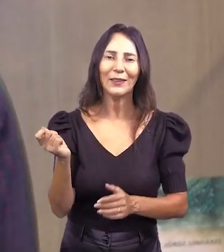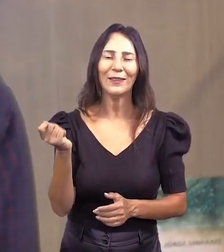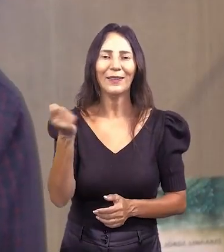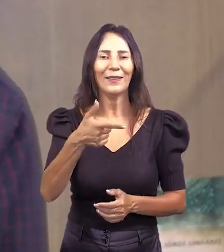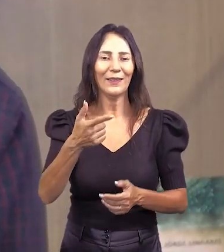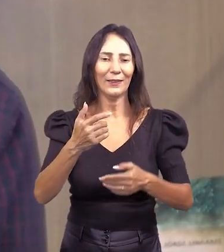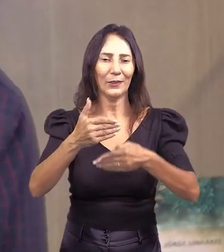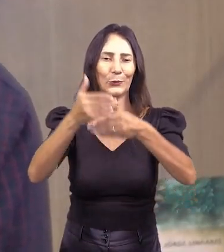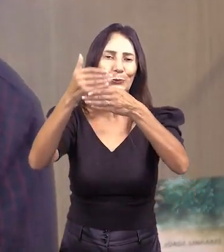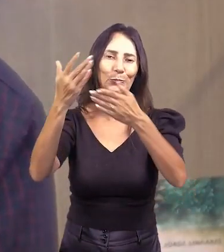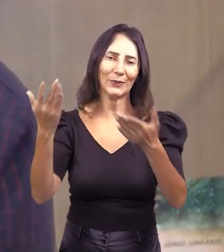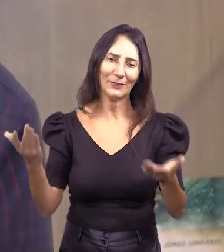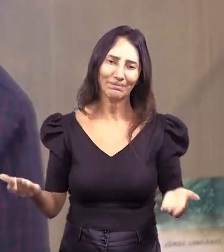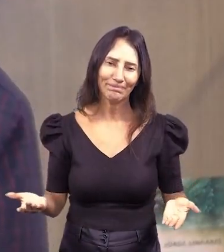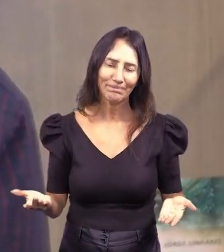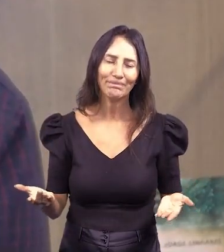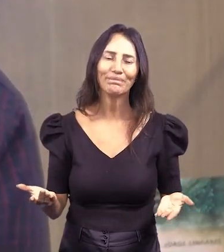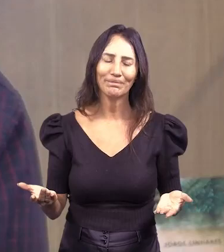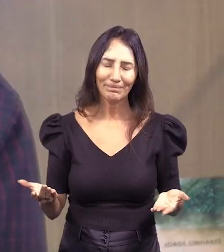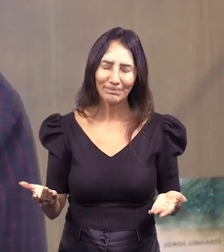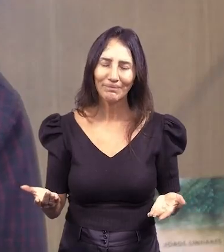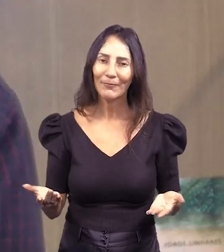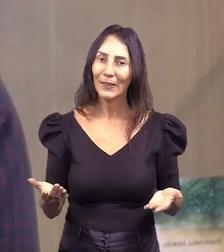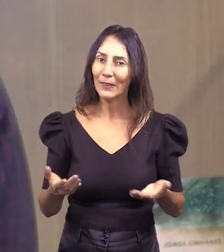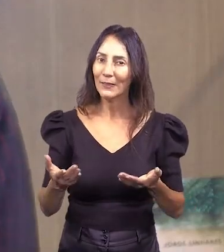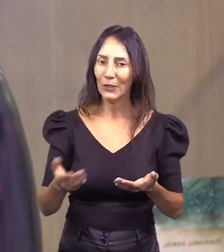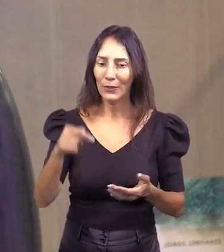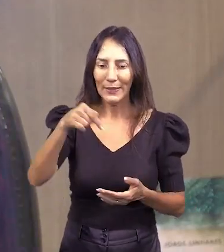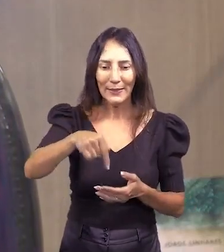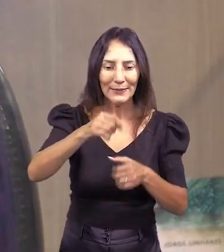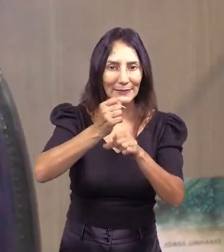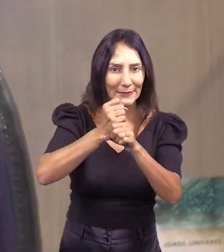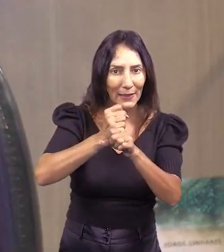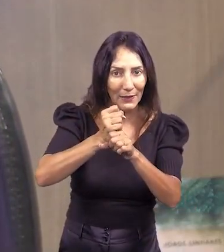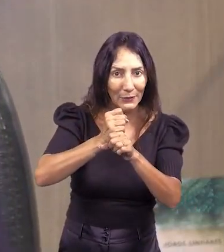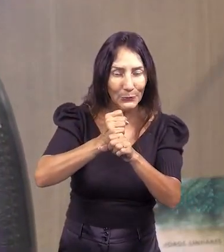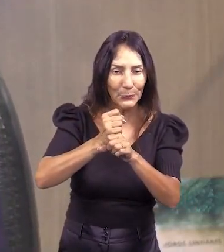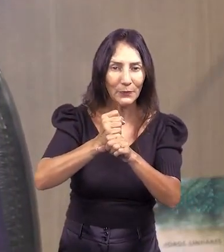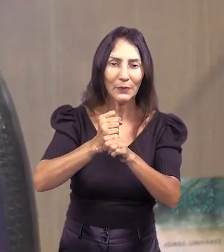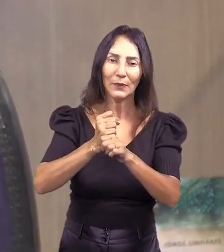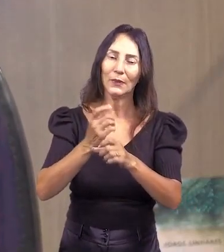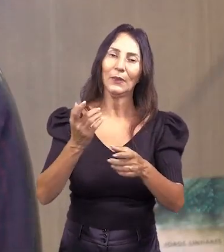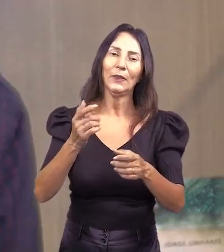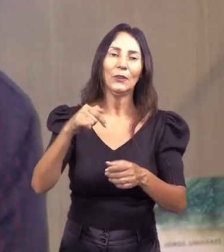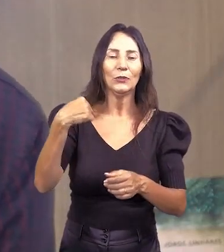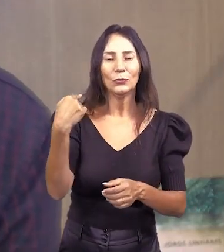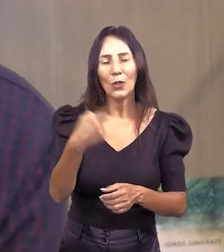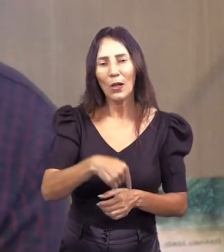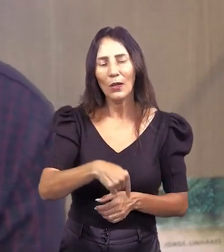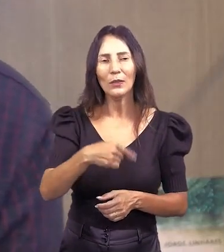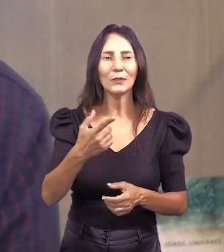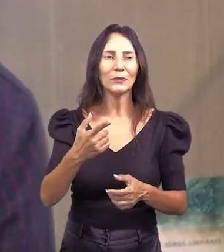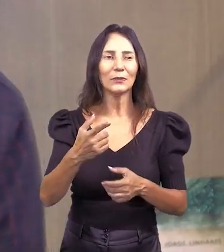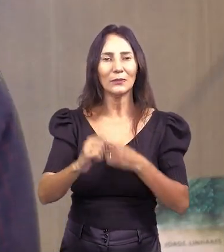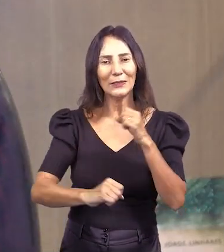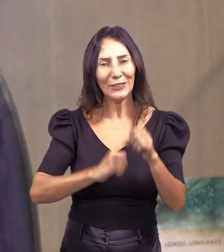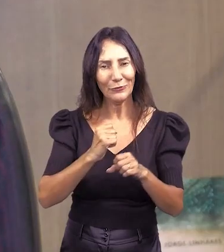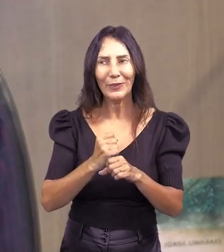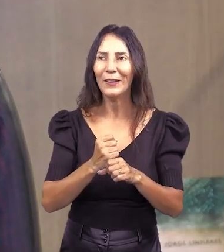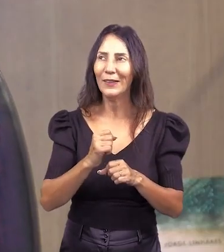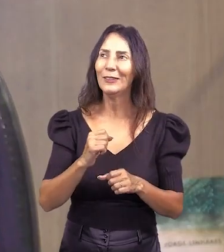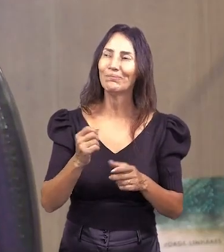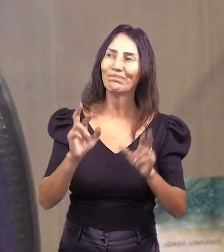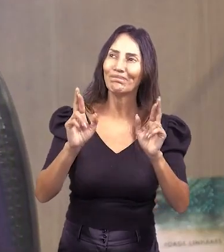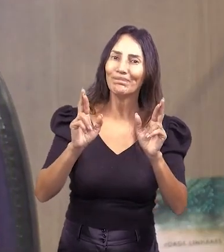fácil. Então nós estamos aí caminhando para um novo ano, um novo propósito, uma nova maneira de viver